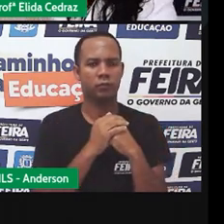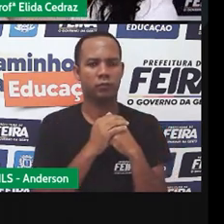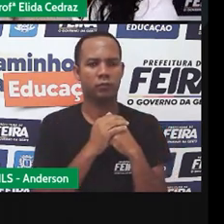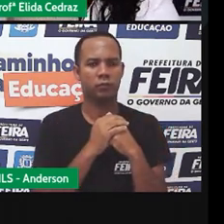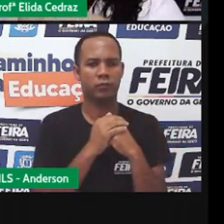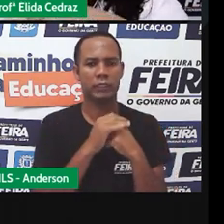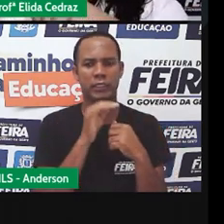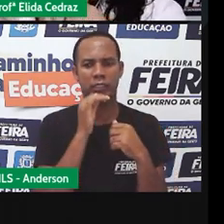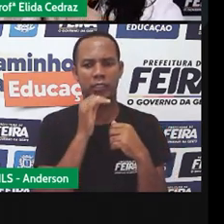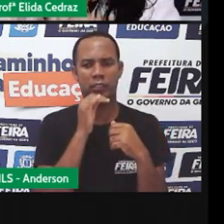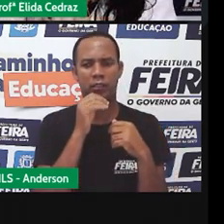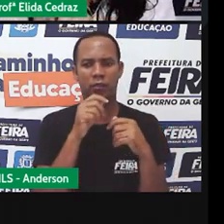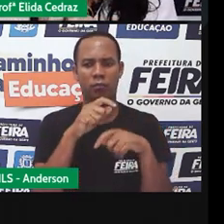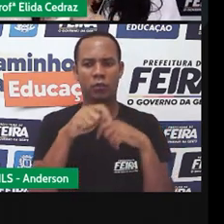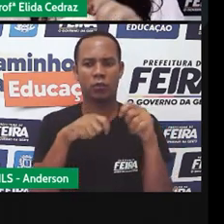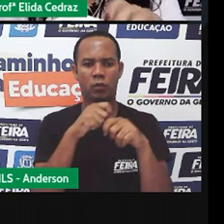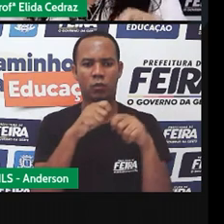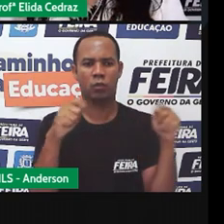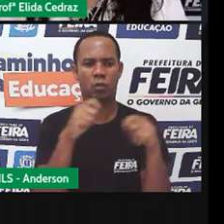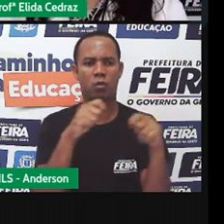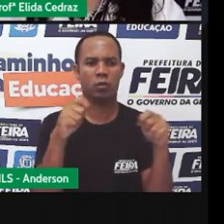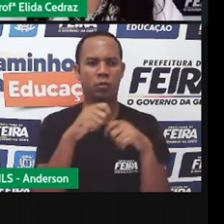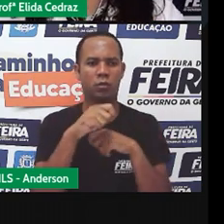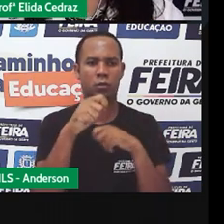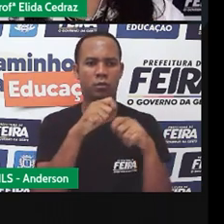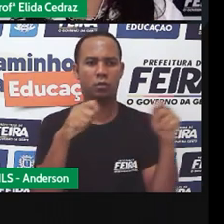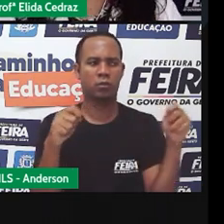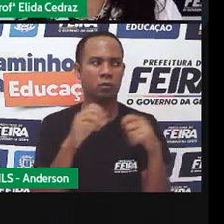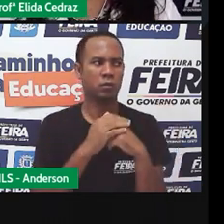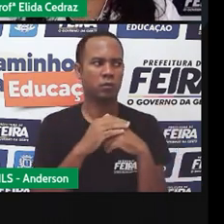Se ela torce, ela é